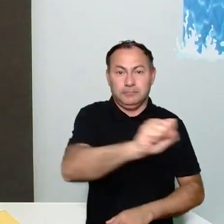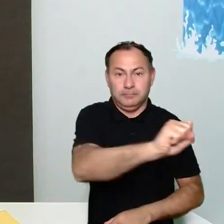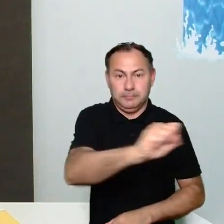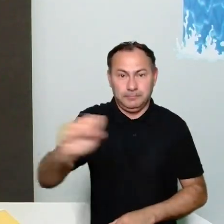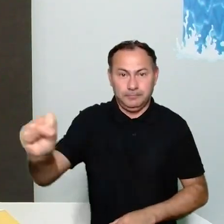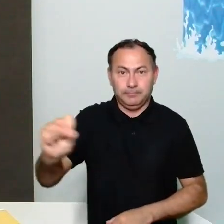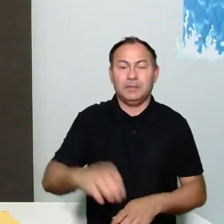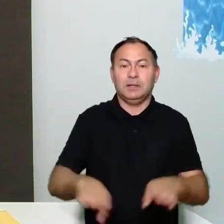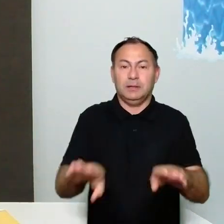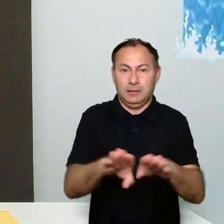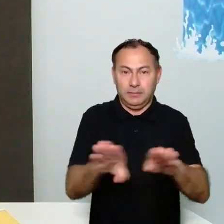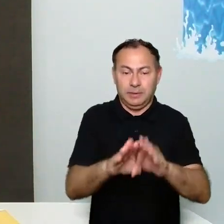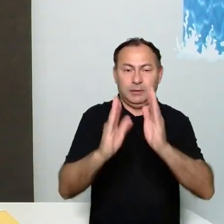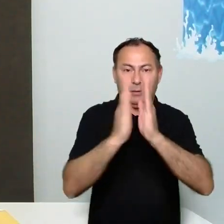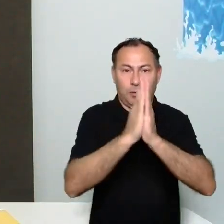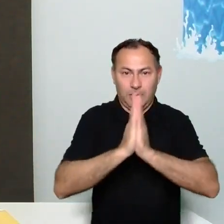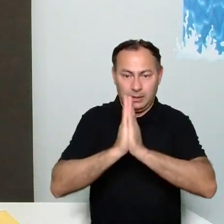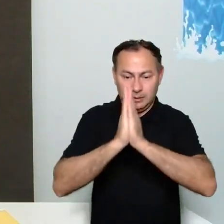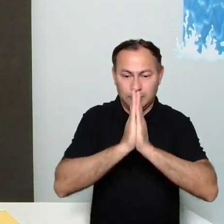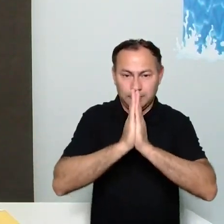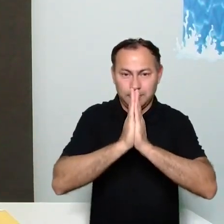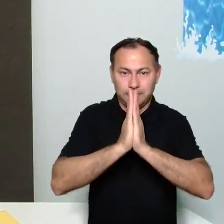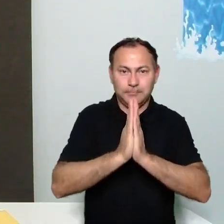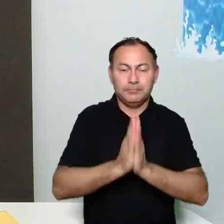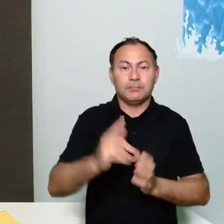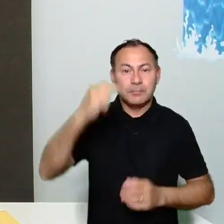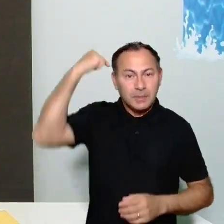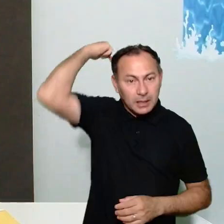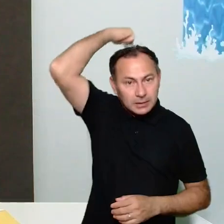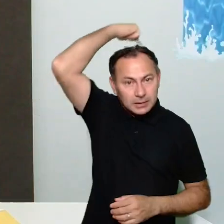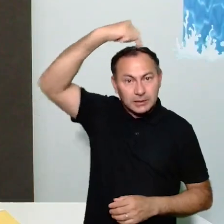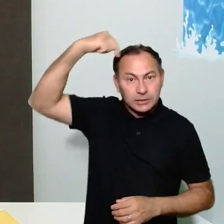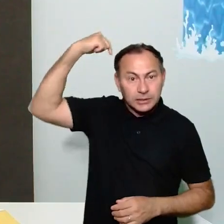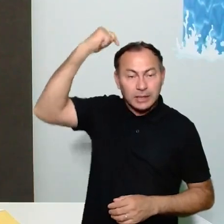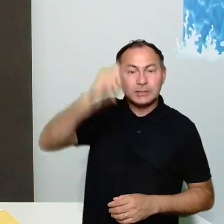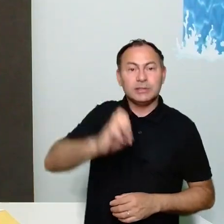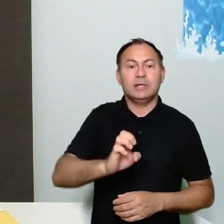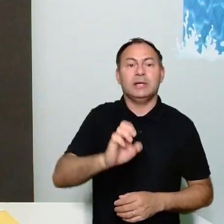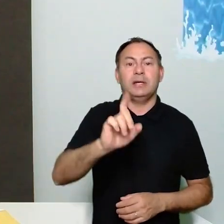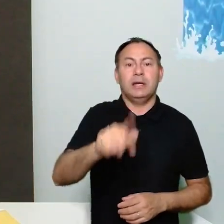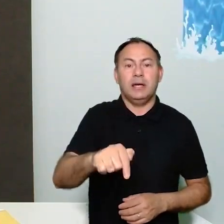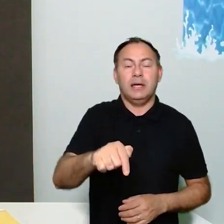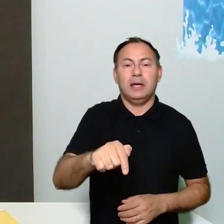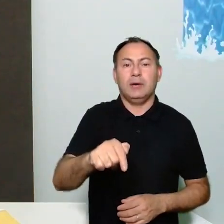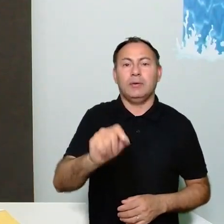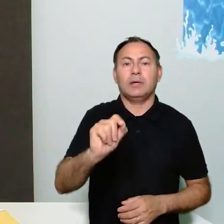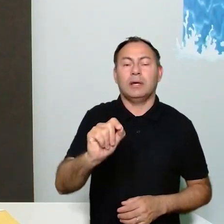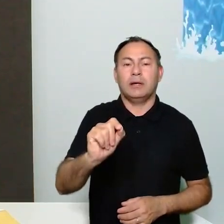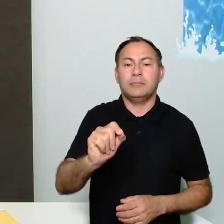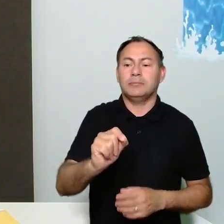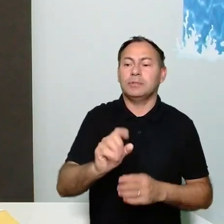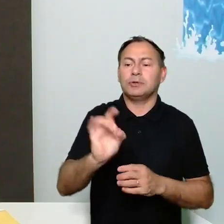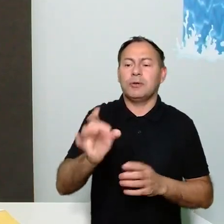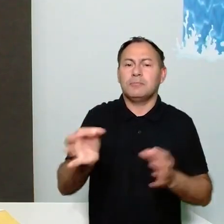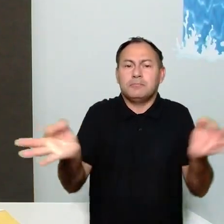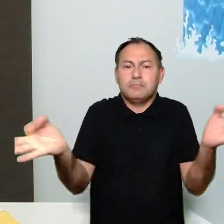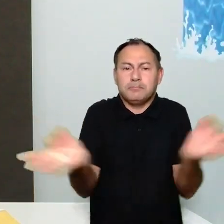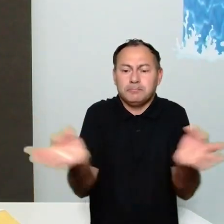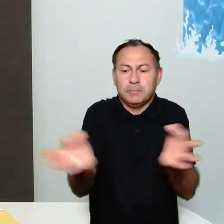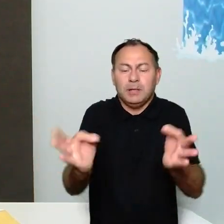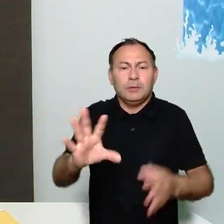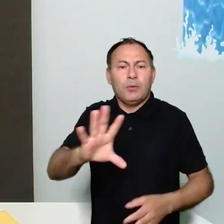sacramentos e da oração, a santidade nada mais é do que a